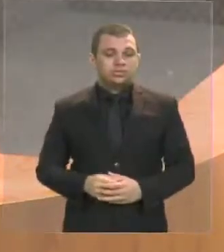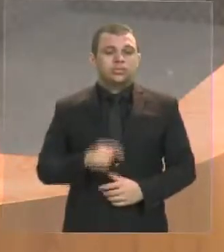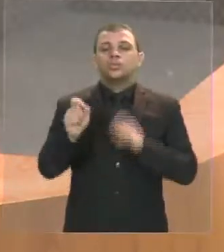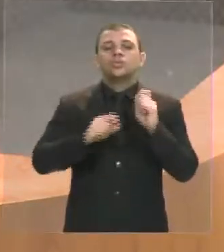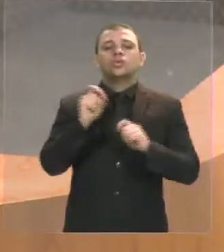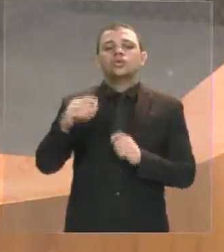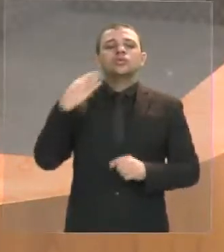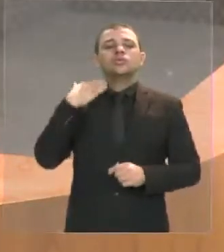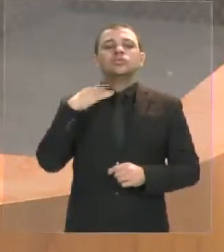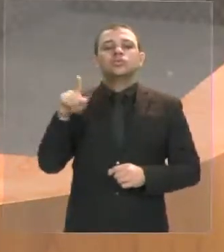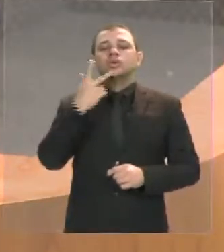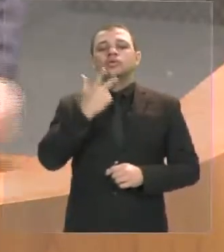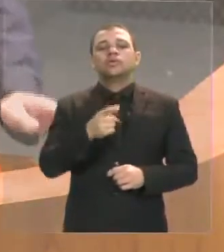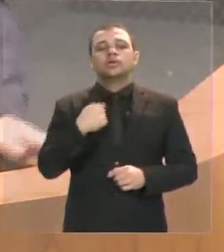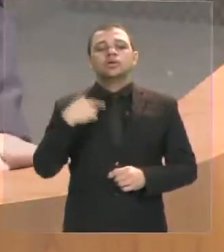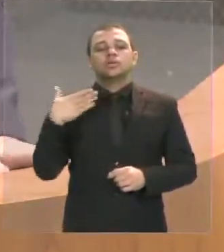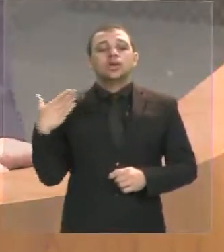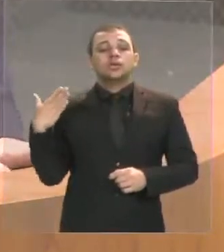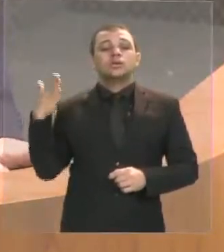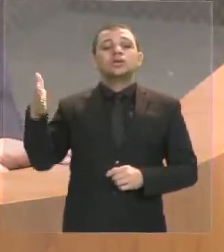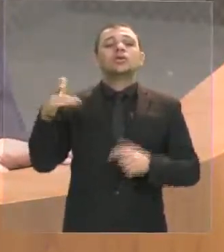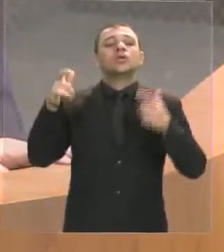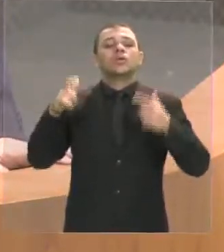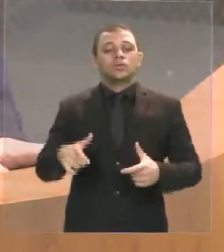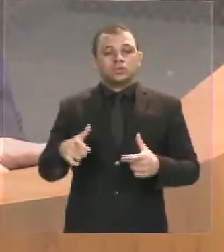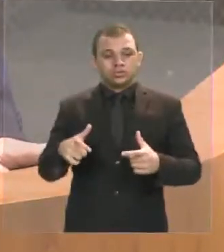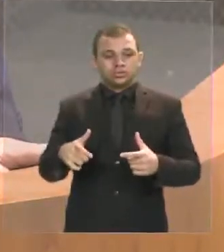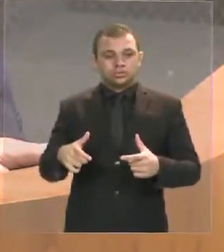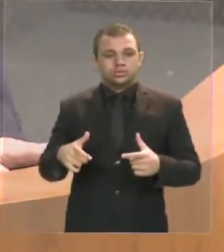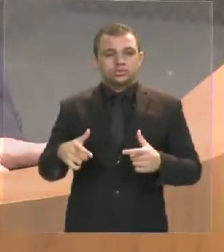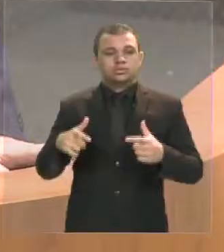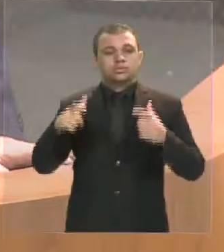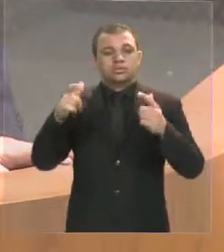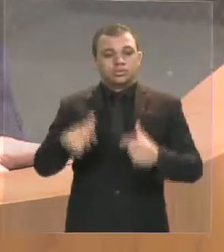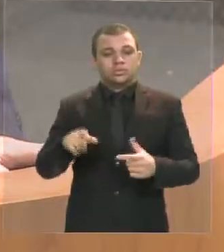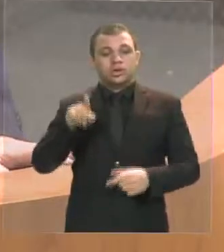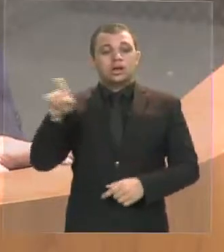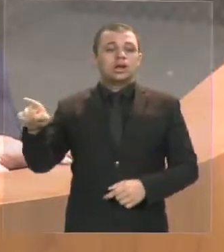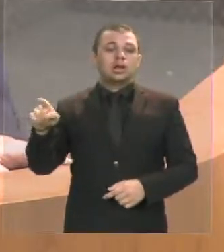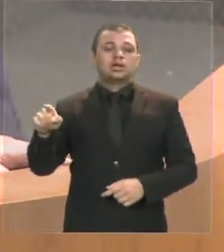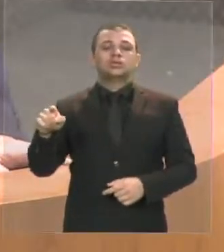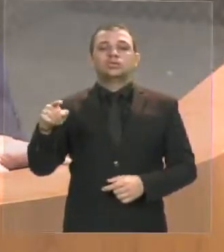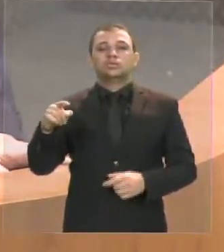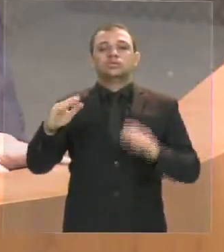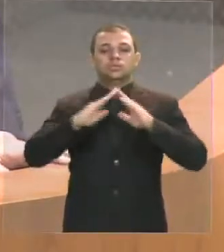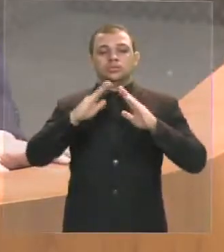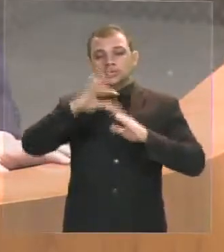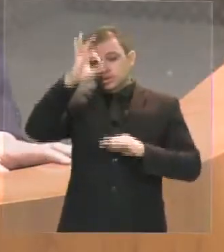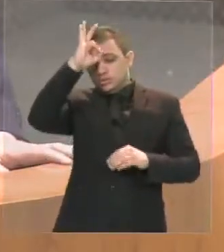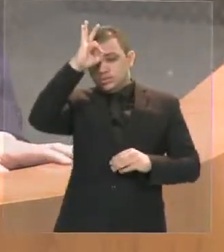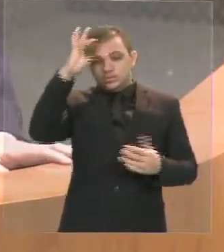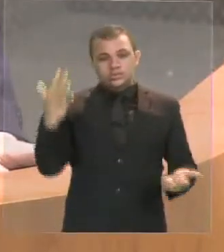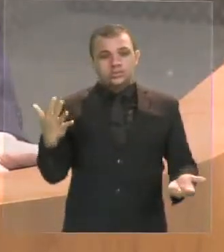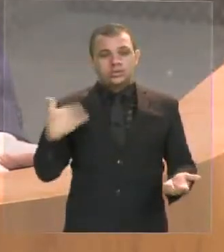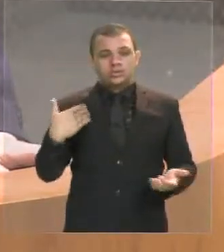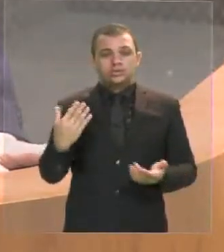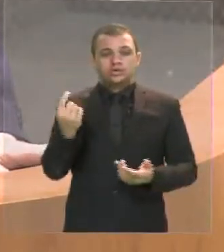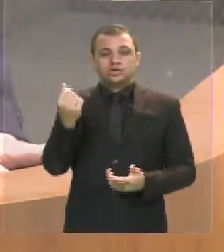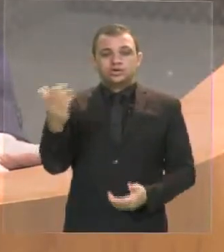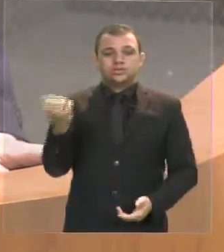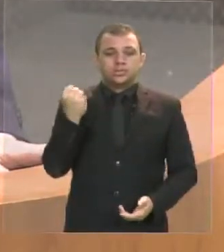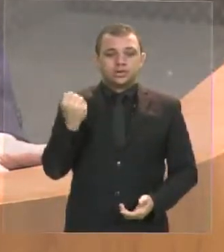tem agência? Para eu ir no correspondente bancário, no correio sacar dinheiro. Isso é uma piada que o Banco do